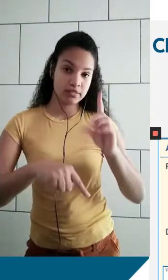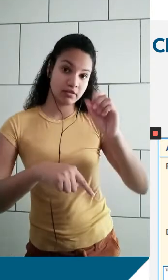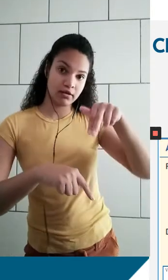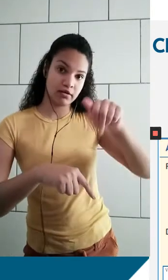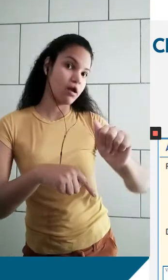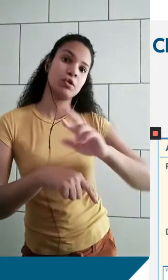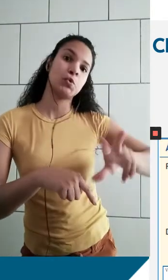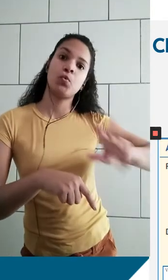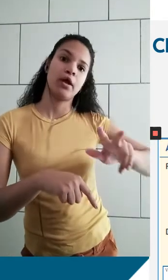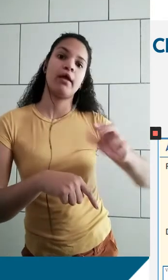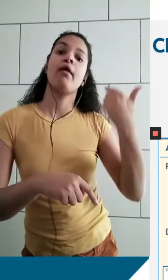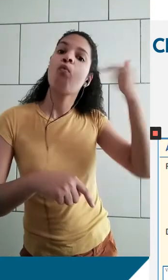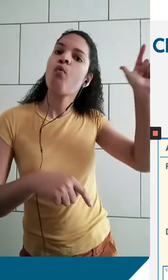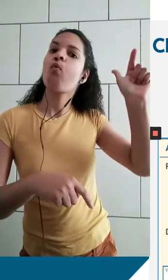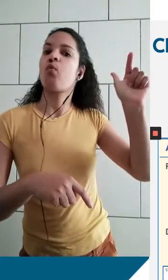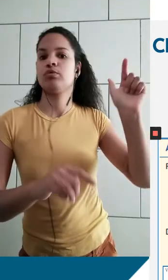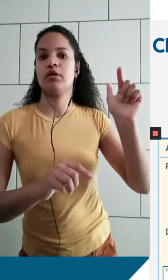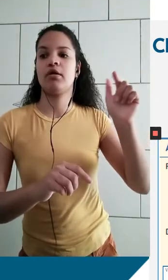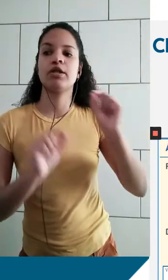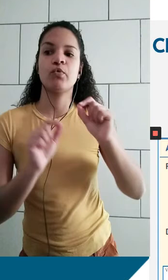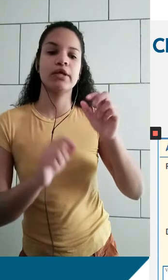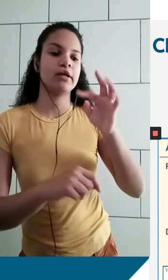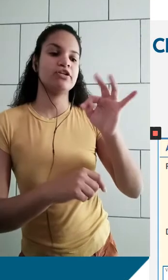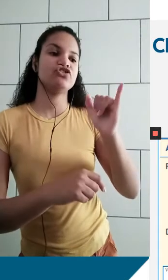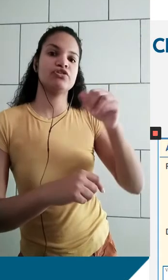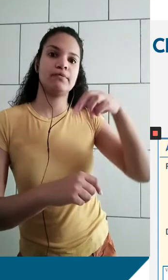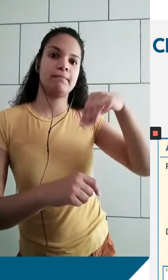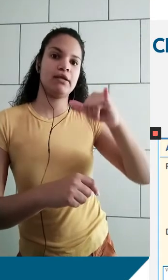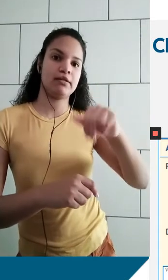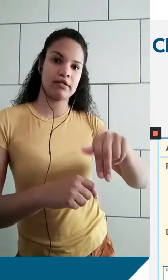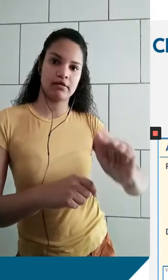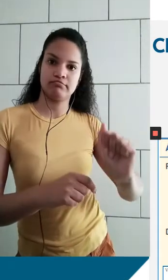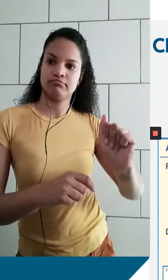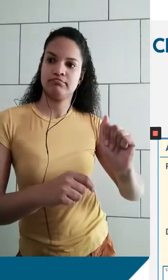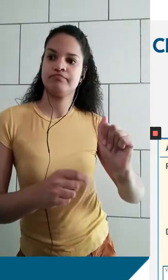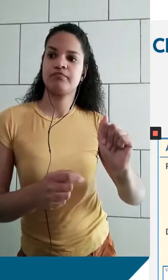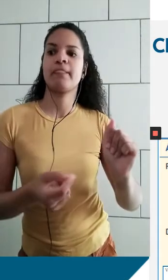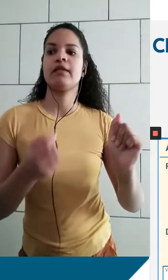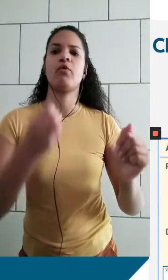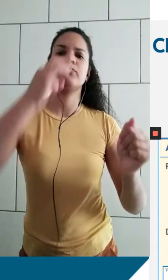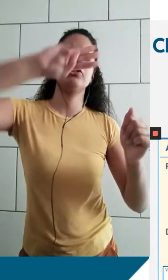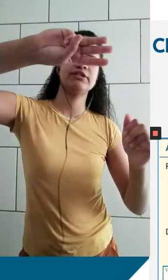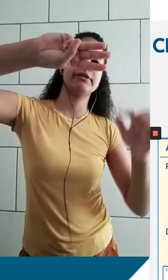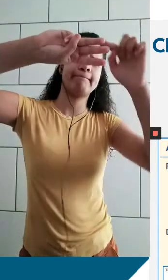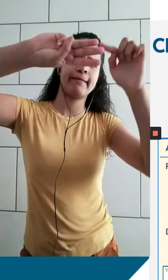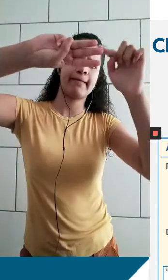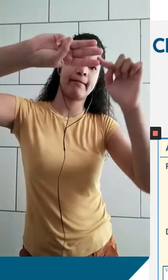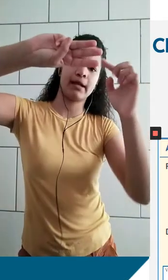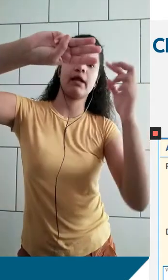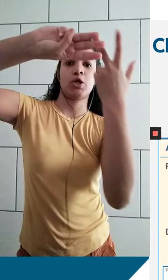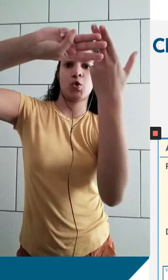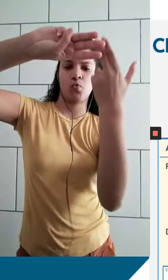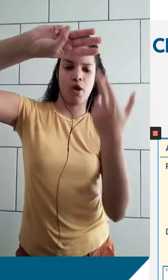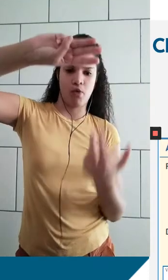teremos a uracila, teremos uma outra base nitrogenada que é chamada de timina. Então, adenina, citosina,